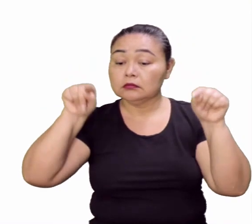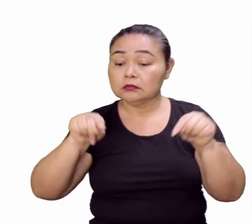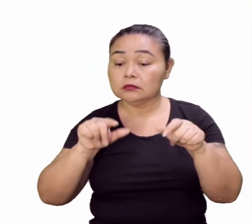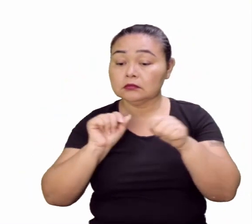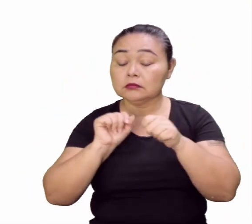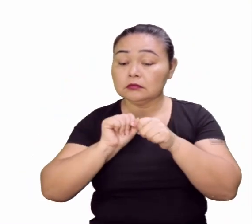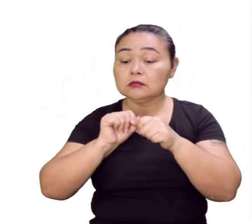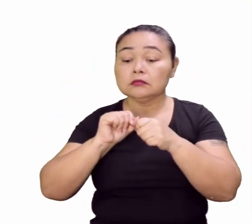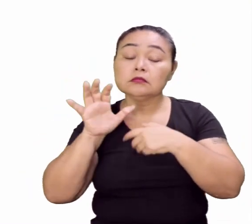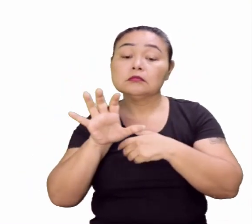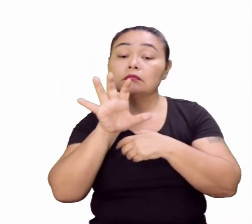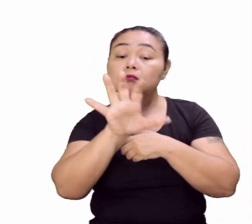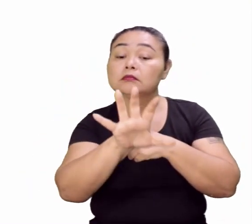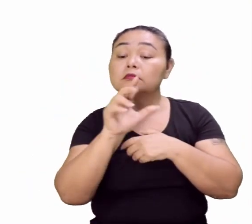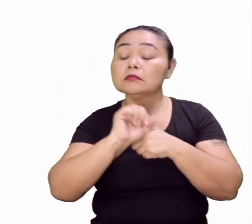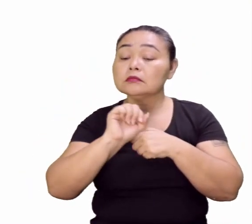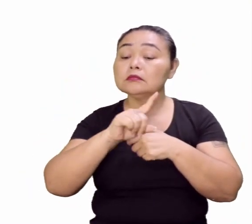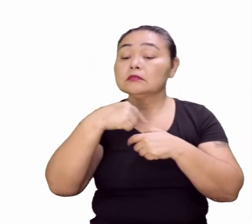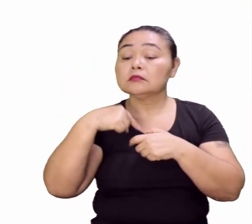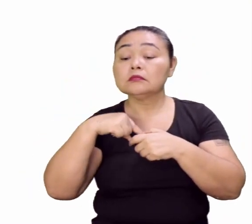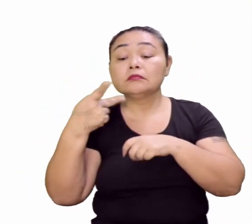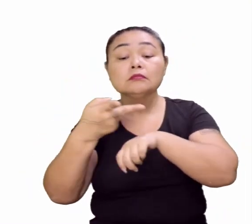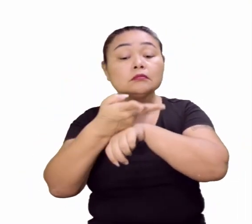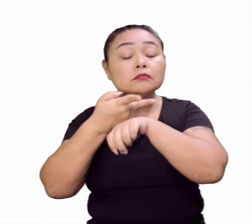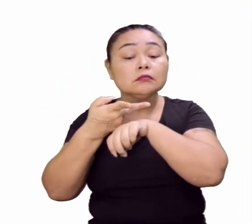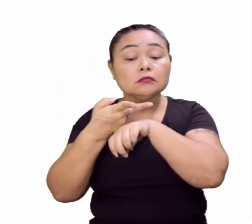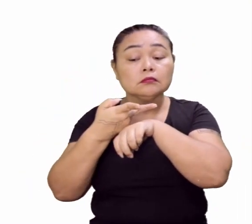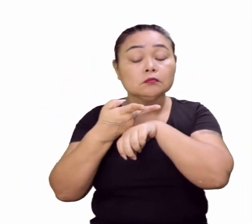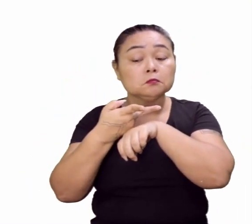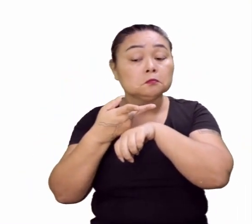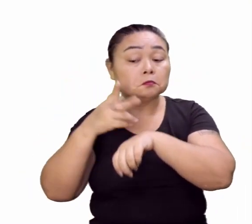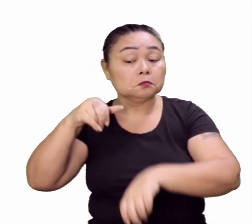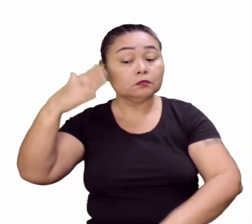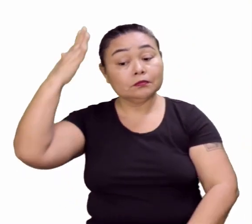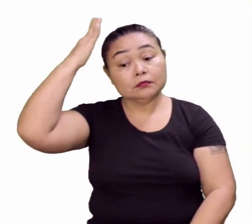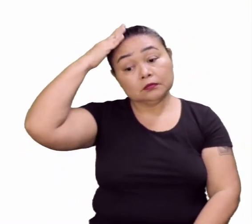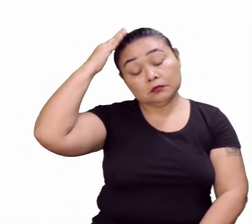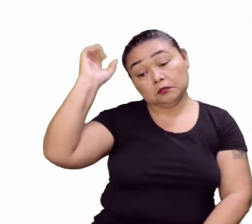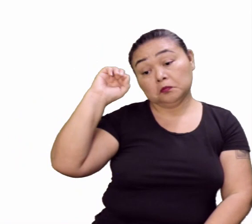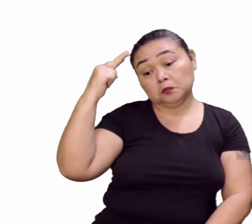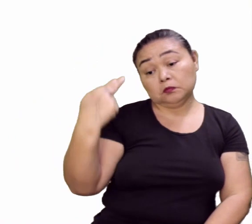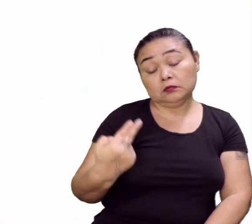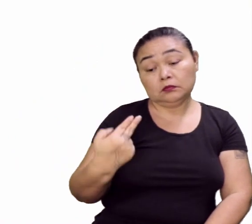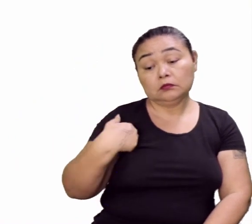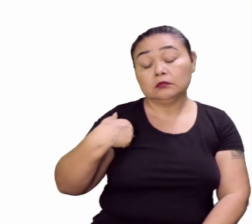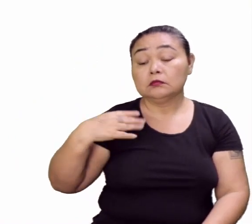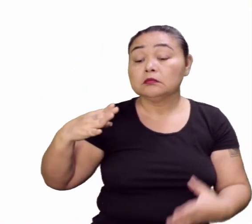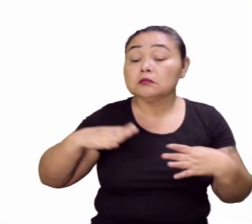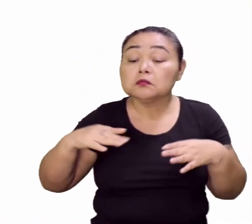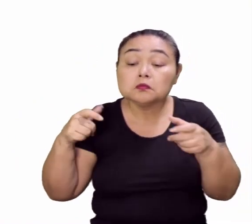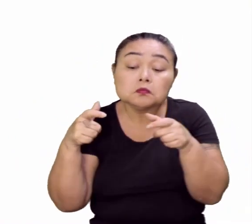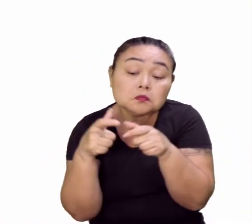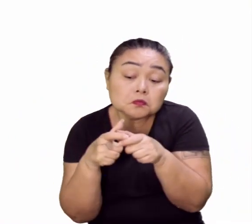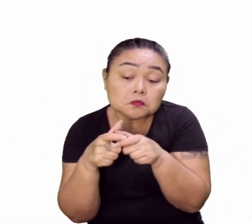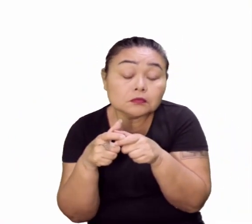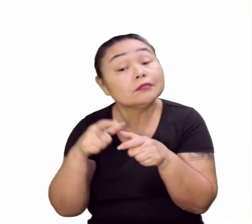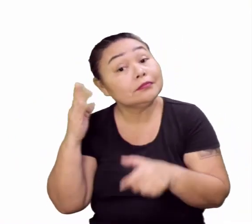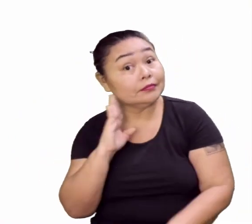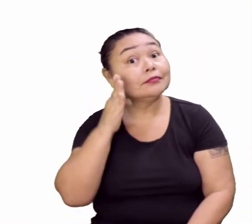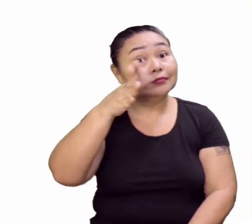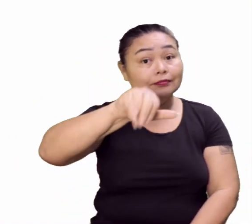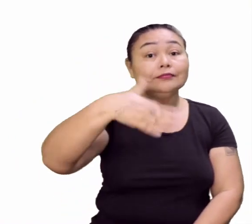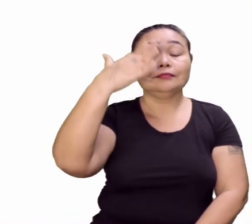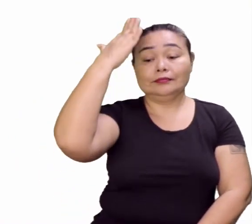ali na região central, comumente ele vai procurar o Ji-Paraná ou uma cidade de pequeno porte? Vai para